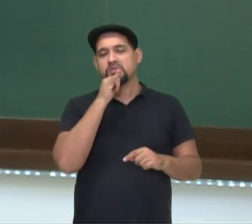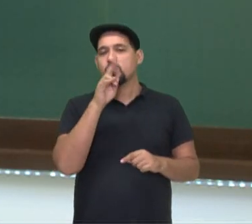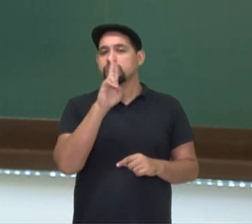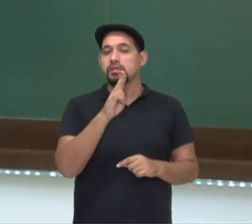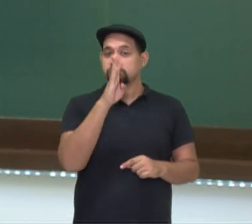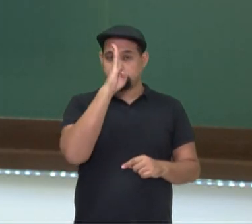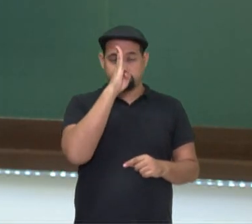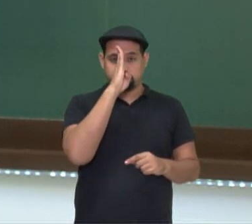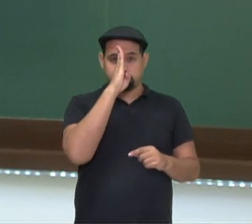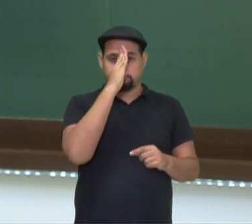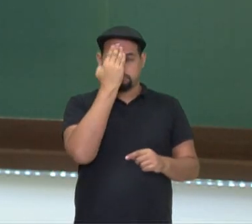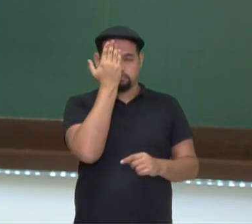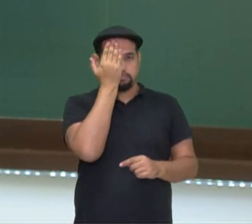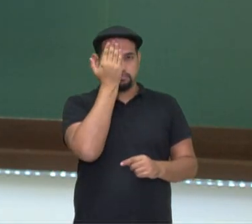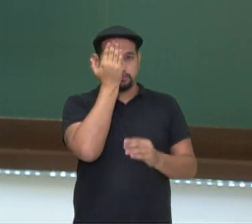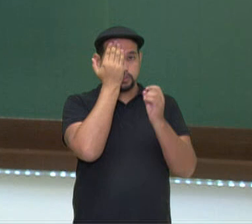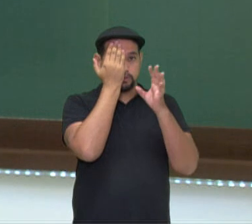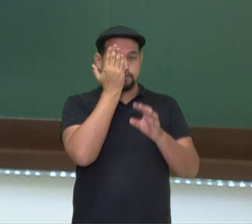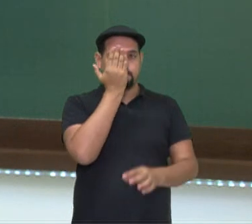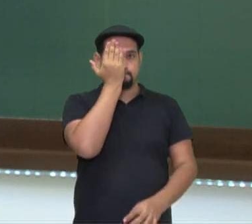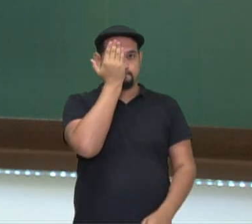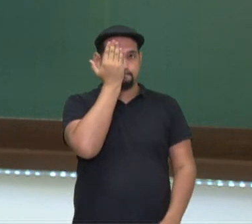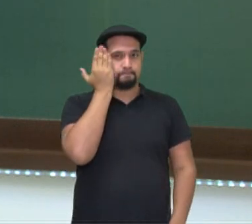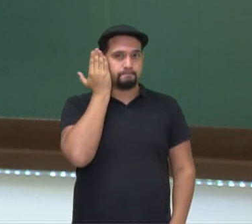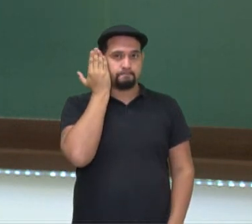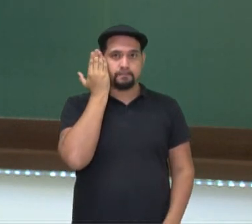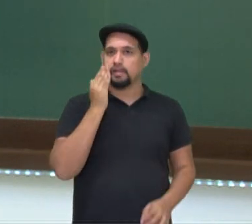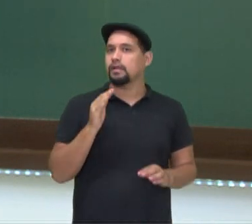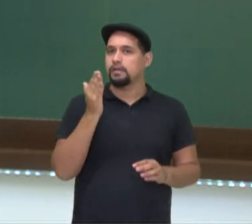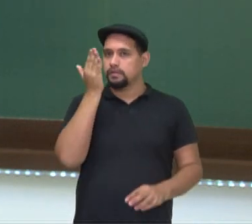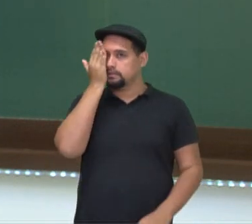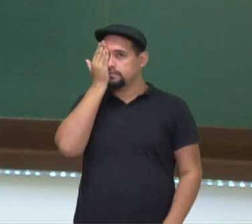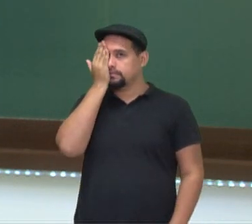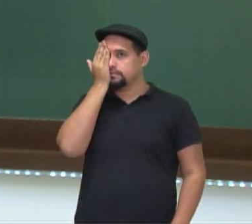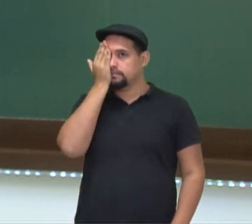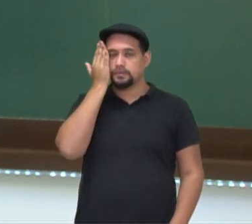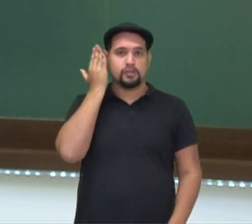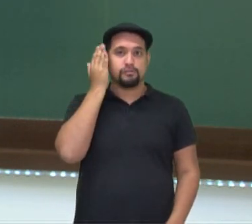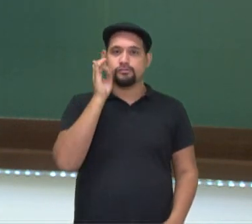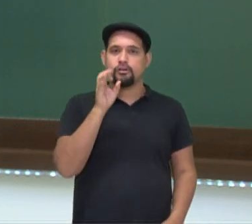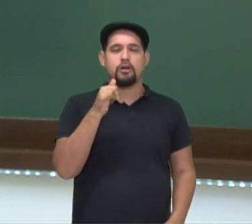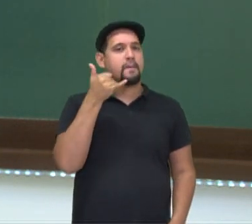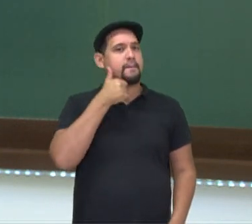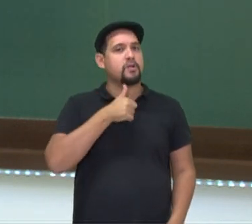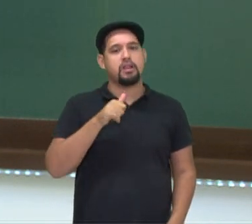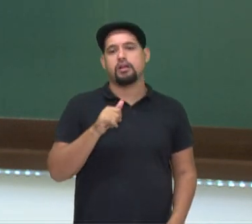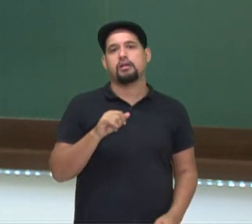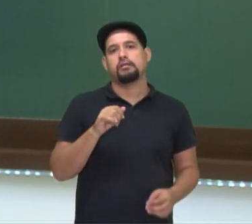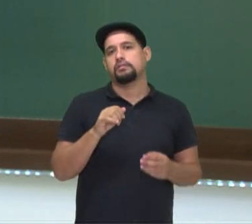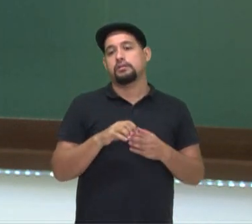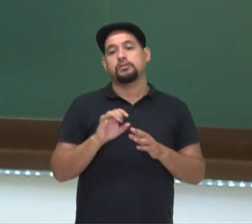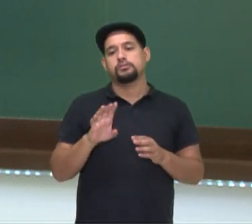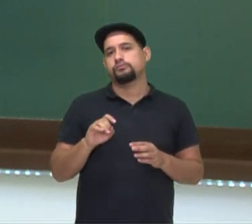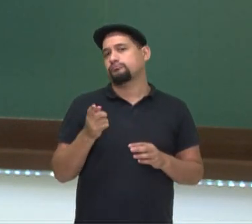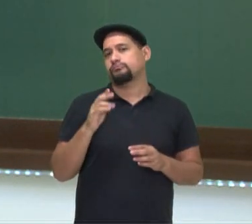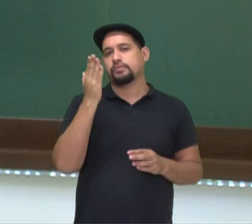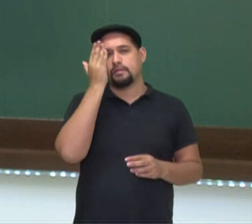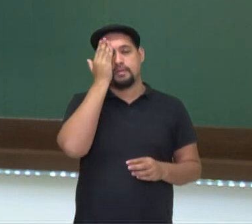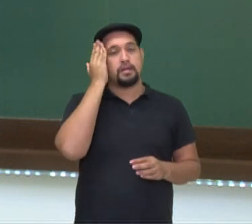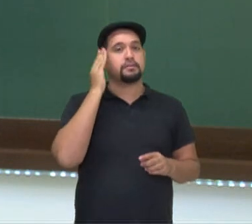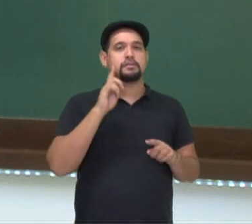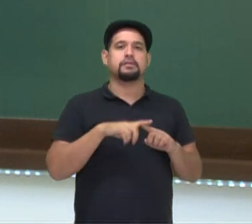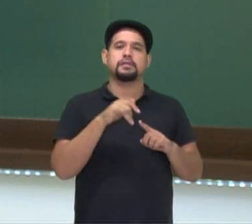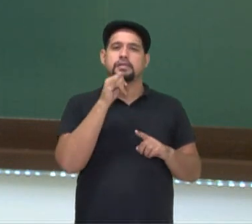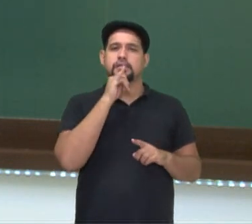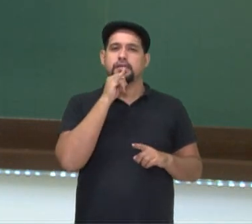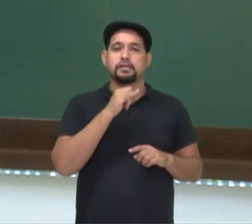a metade do rosto. Com exceção, personagens femininos não usavam máscara e nem os enamorados. Então, por